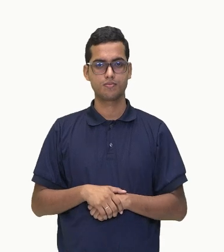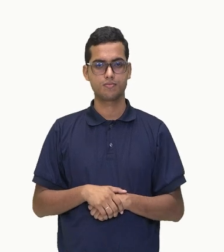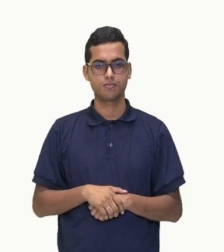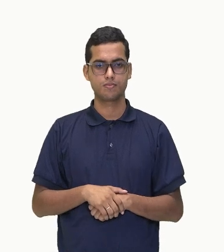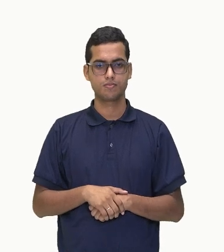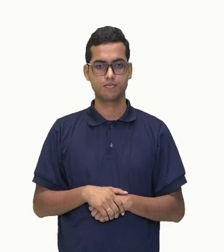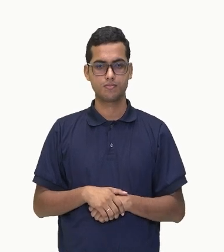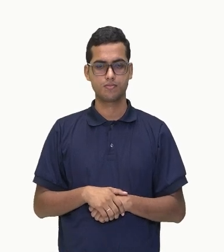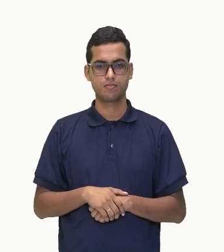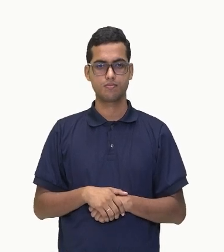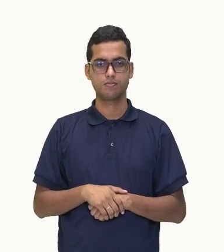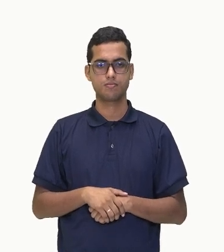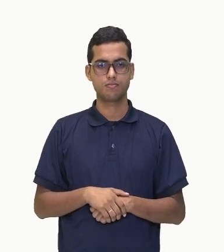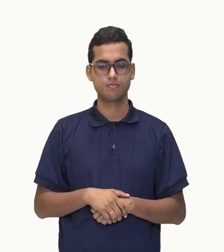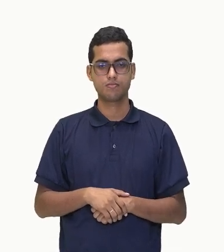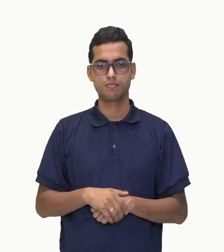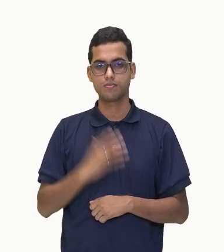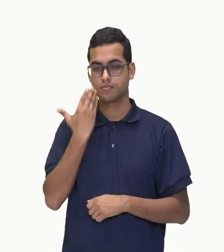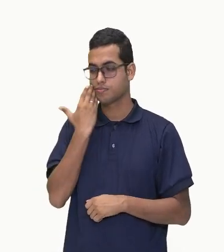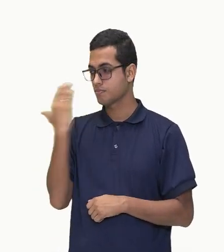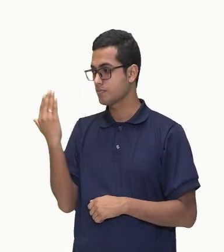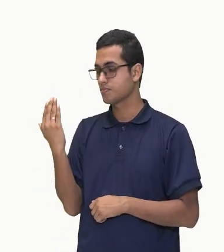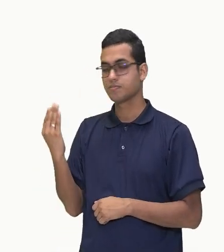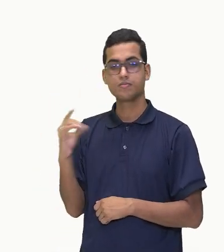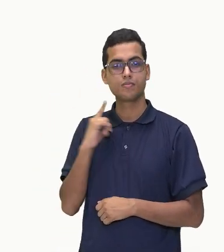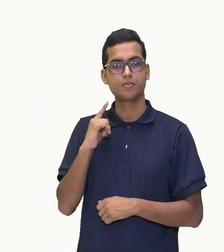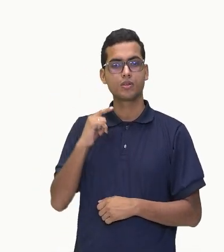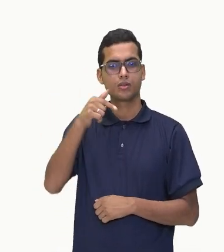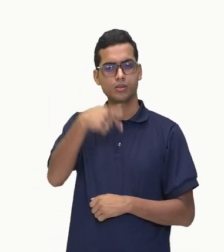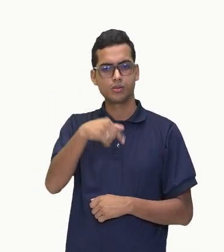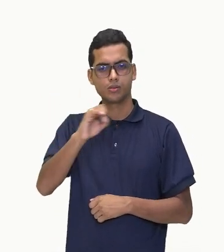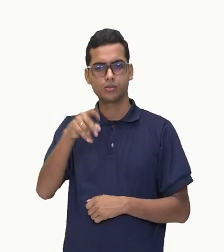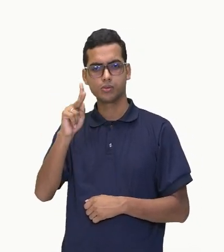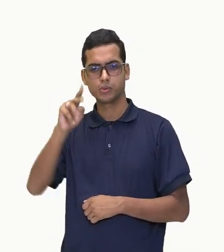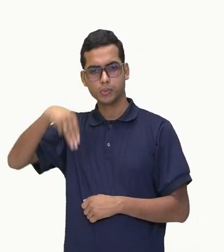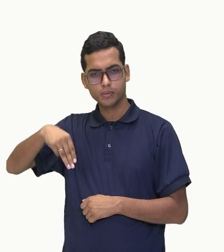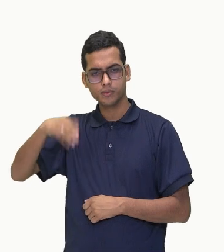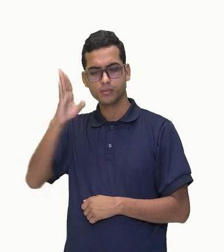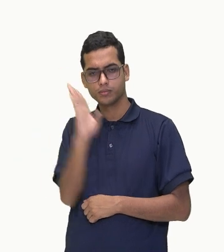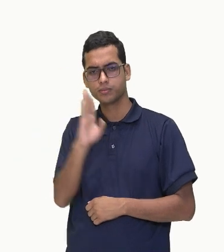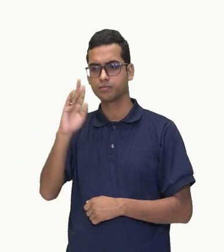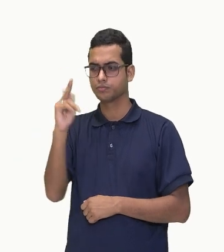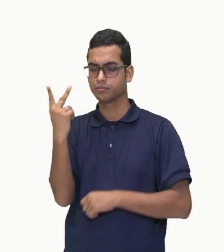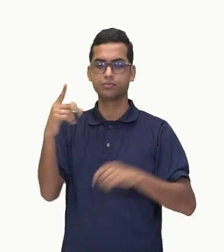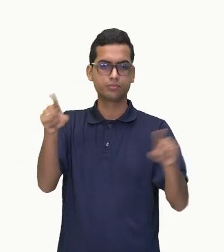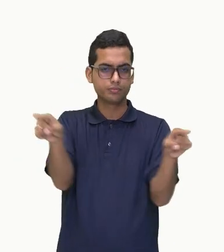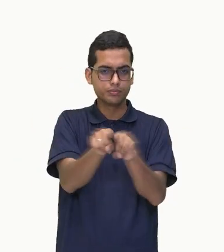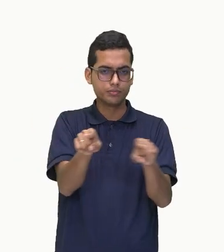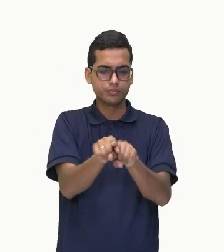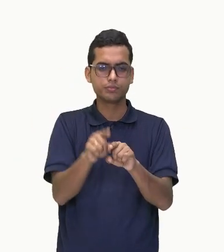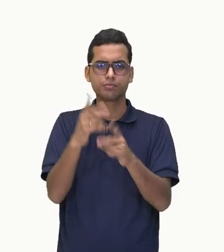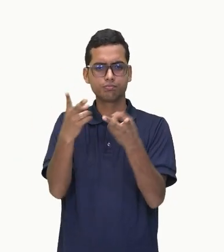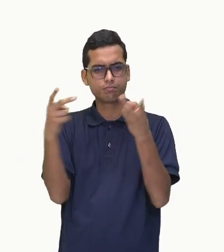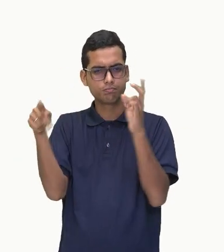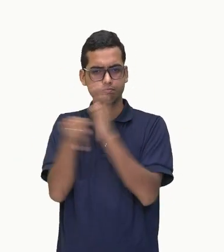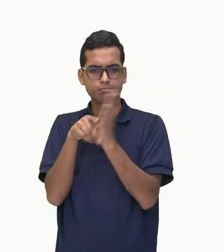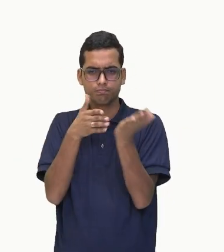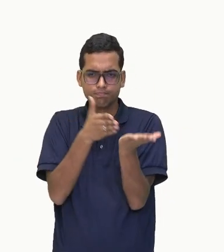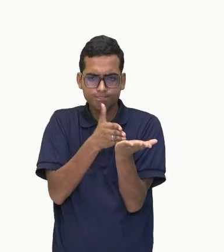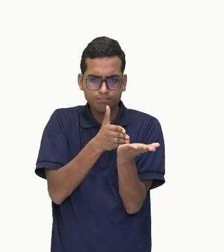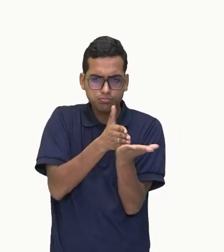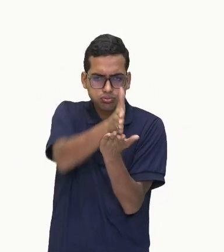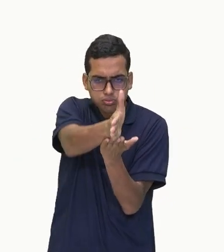70 km por hora. Vejam que eu tenho uma trajetória. E o que é a trajetória? É uma